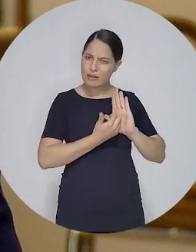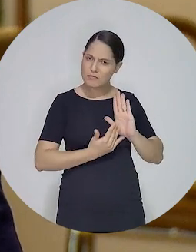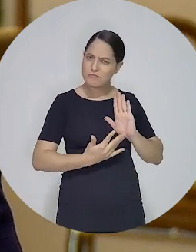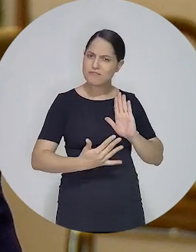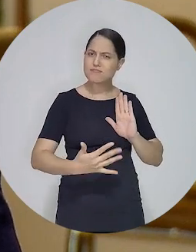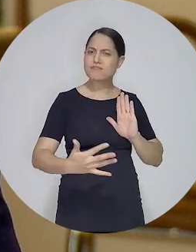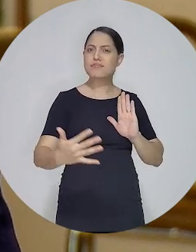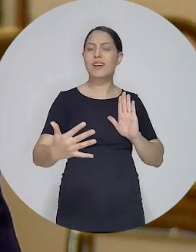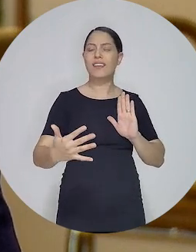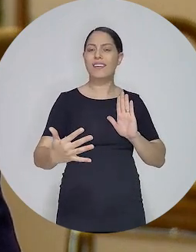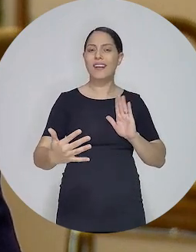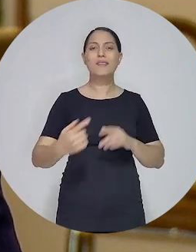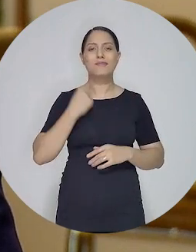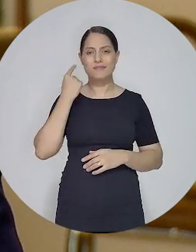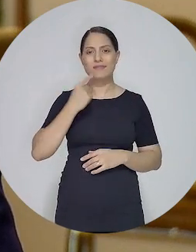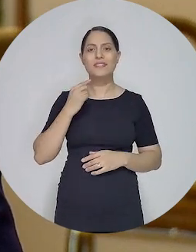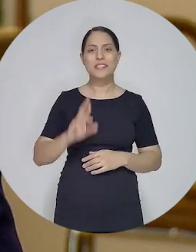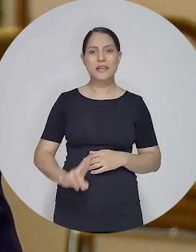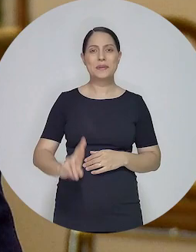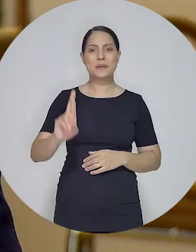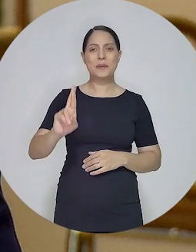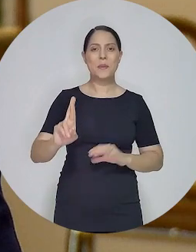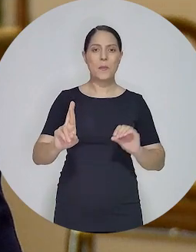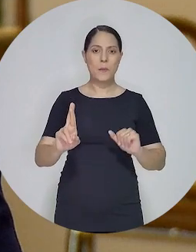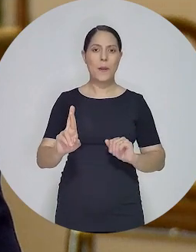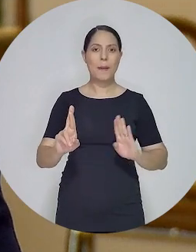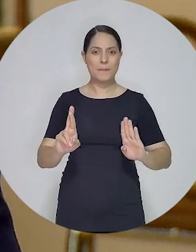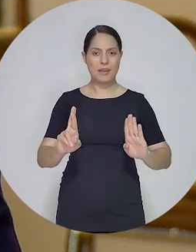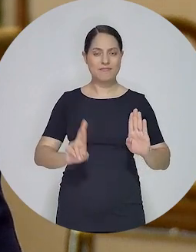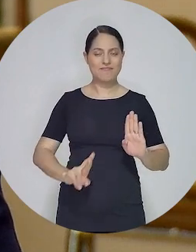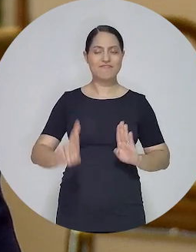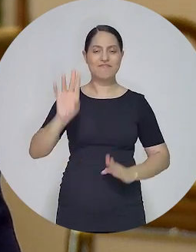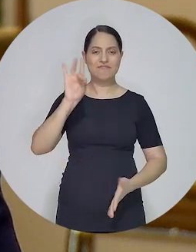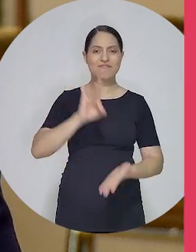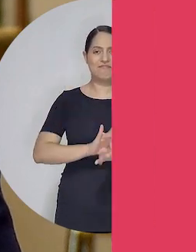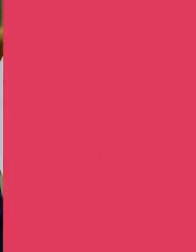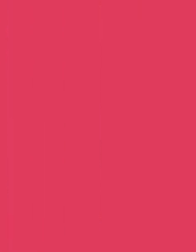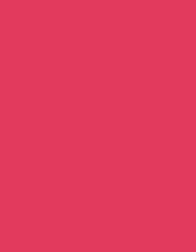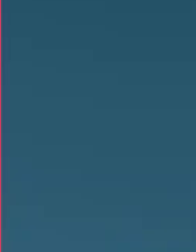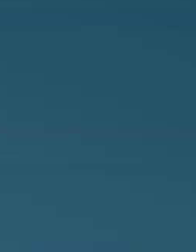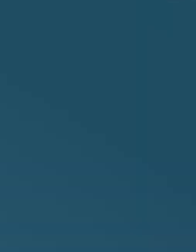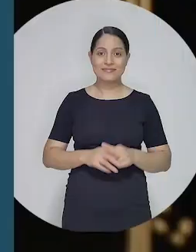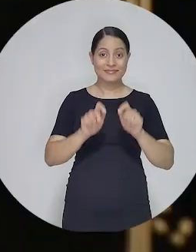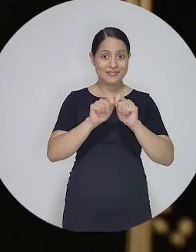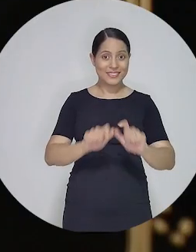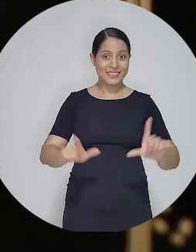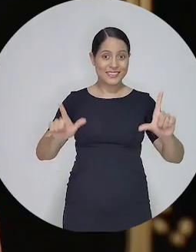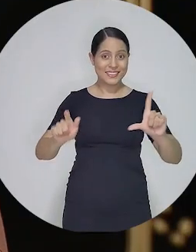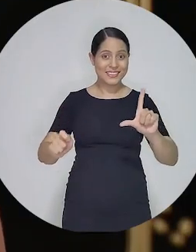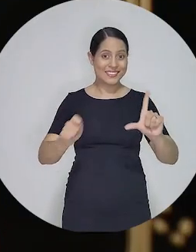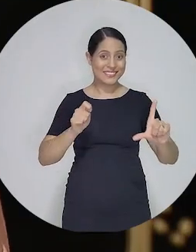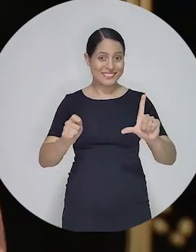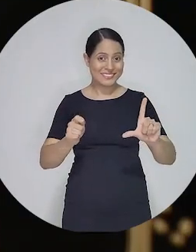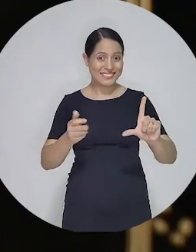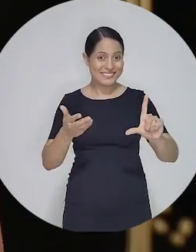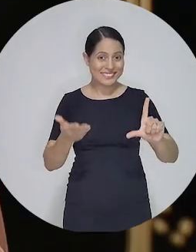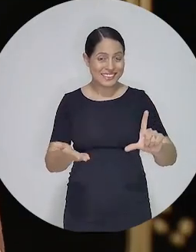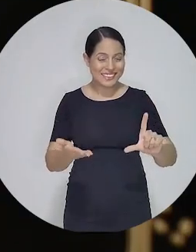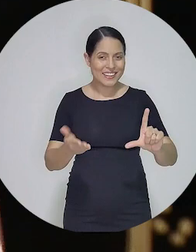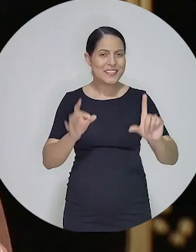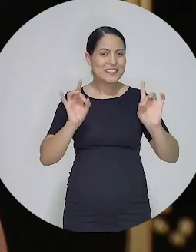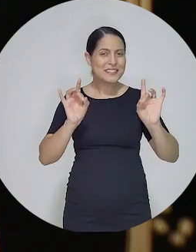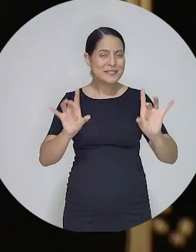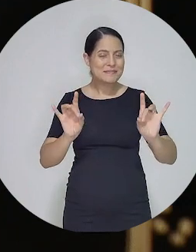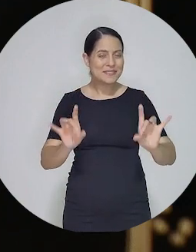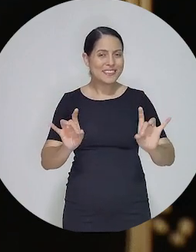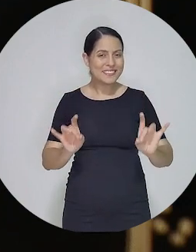repetir, que a advocacia possa se dizer representada pela Ordem dos Advogados do Brasil. Esse foi o OAB Entrevista,